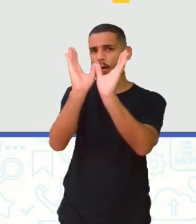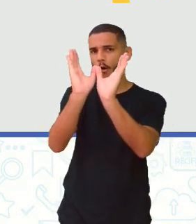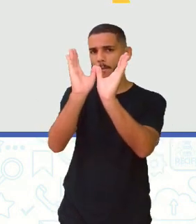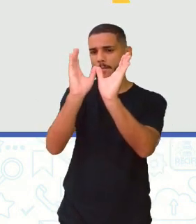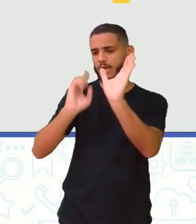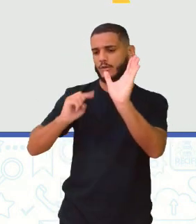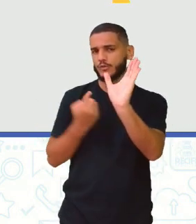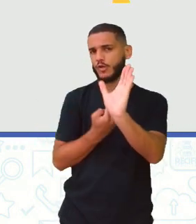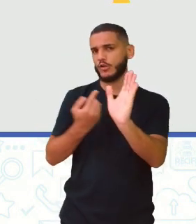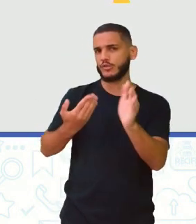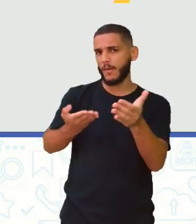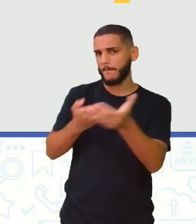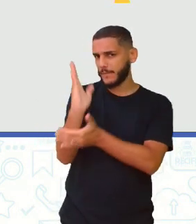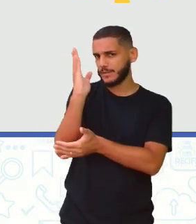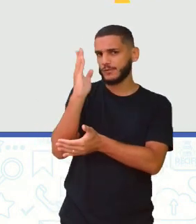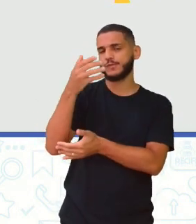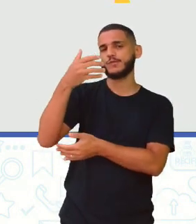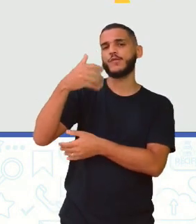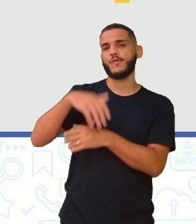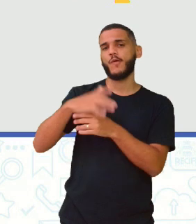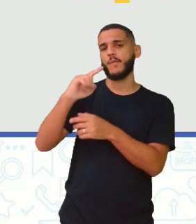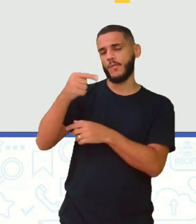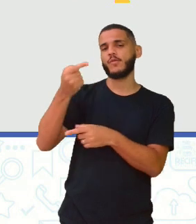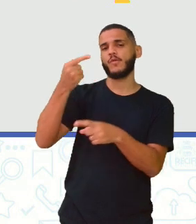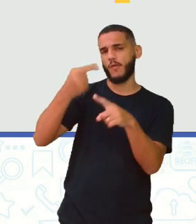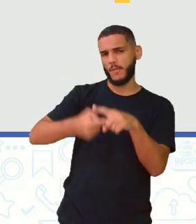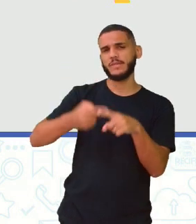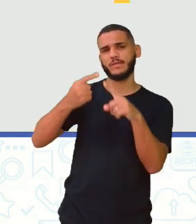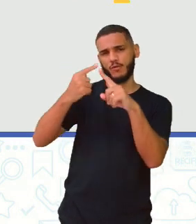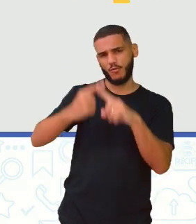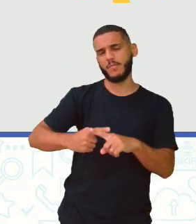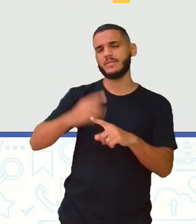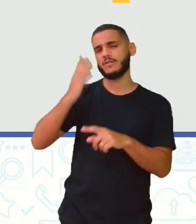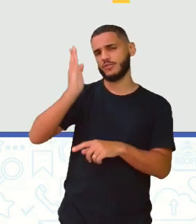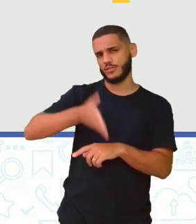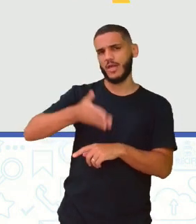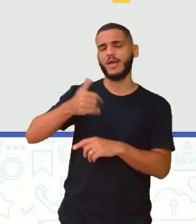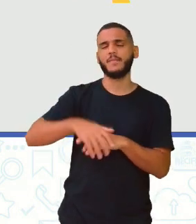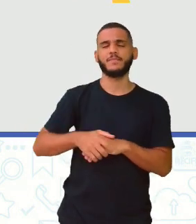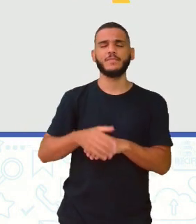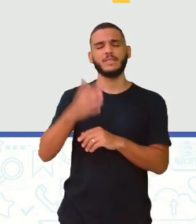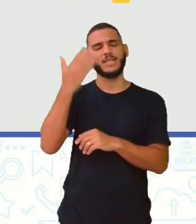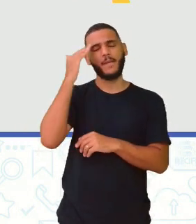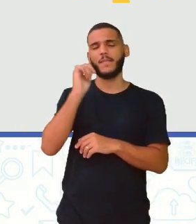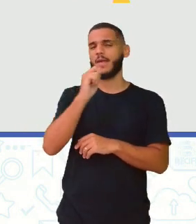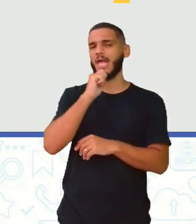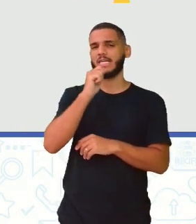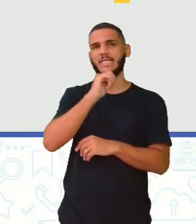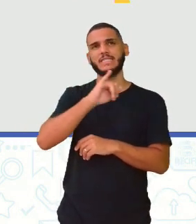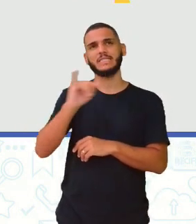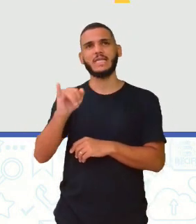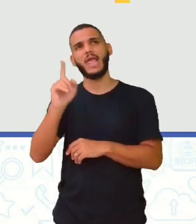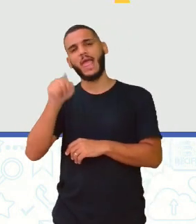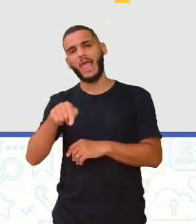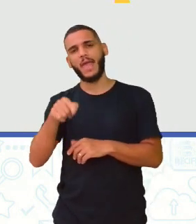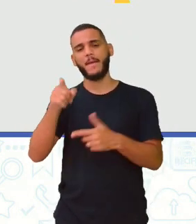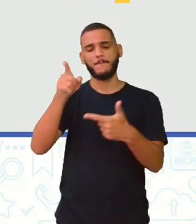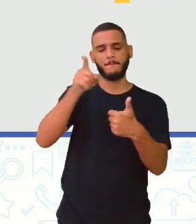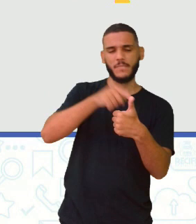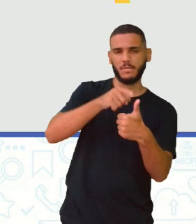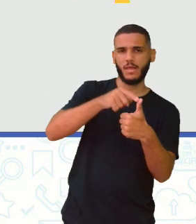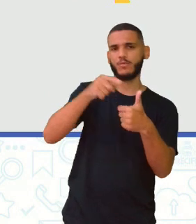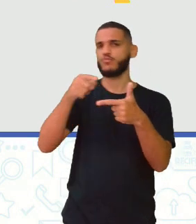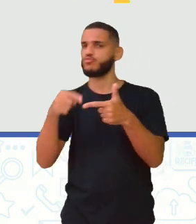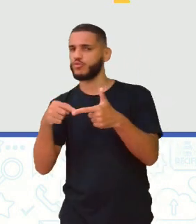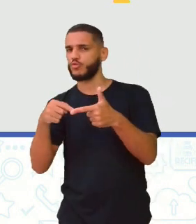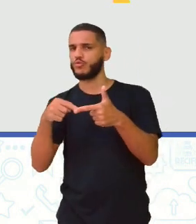já passou para as oitavas de finais, né? Não sabemos ainda, só sexta-feira, se é no primeiro turno ou